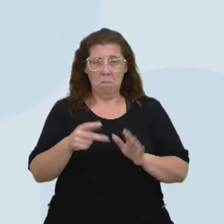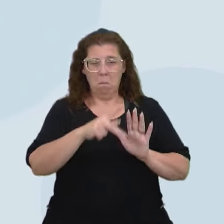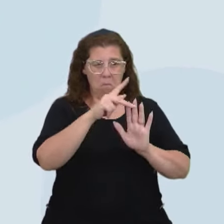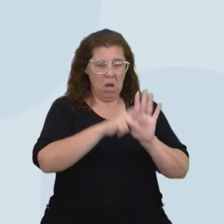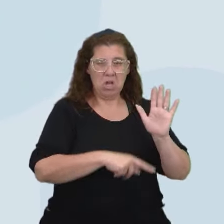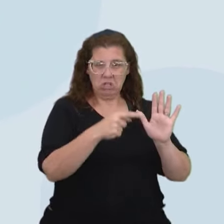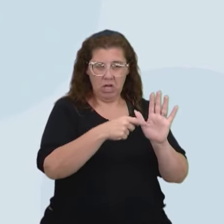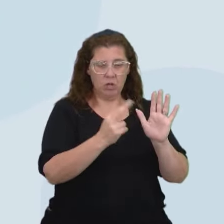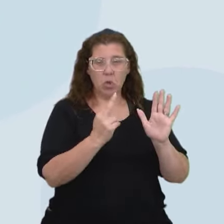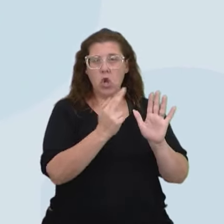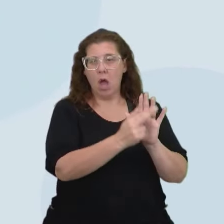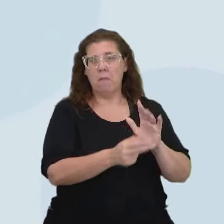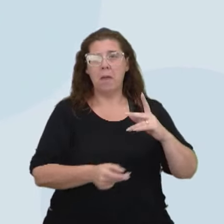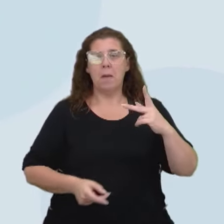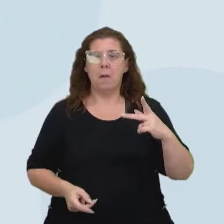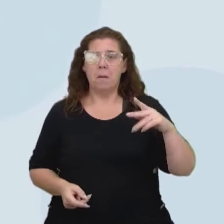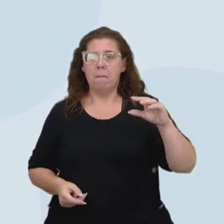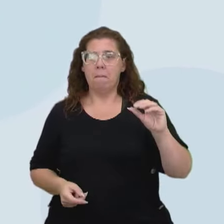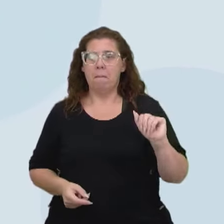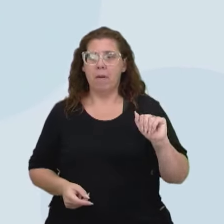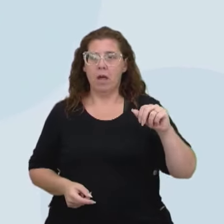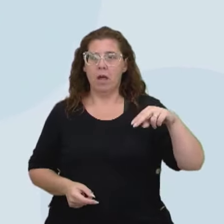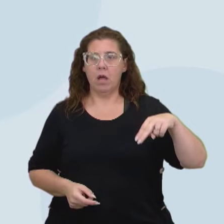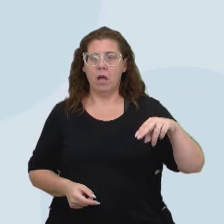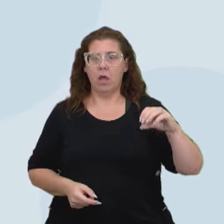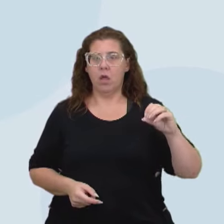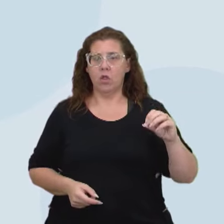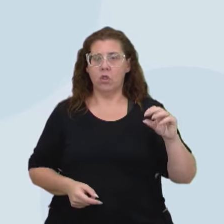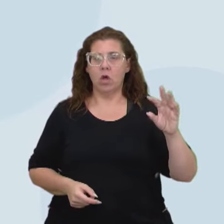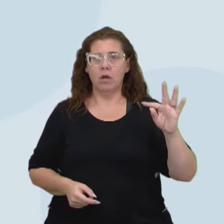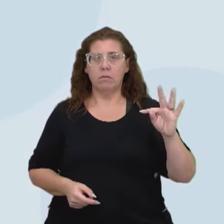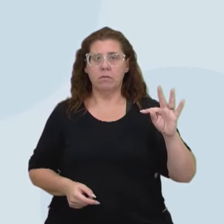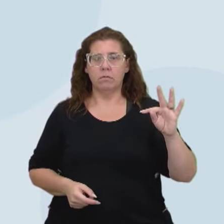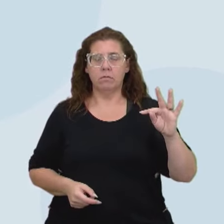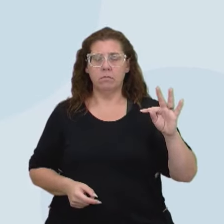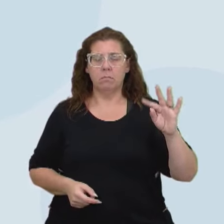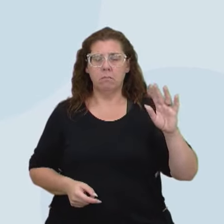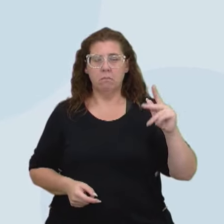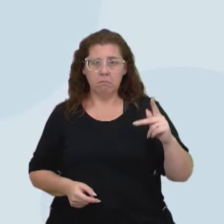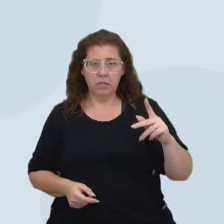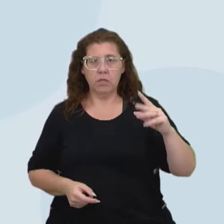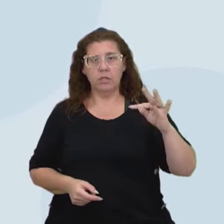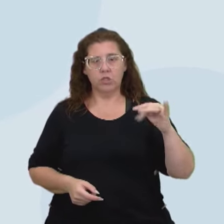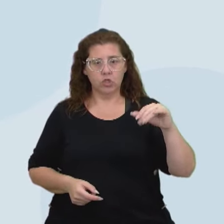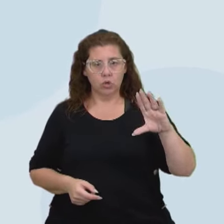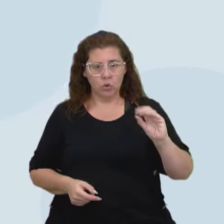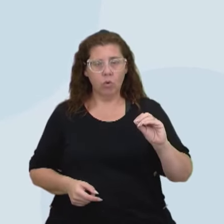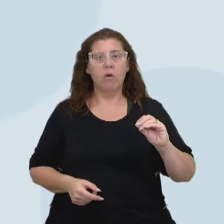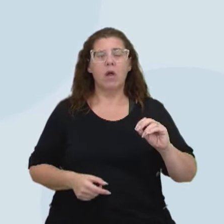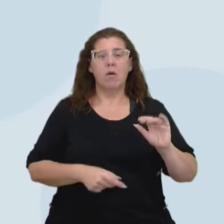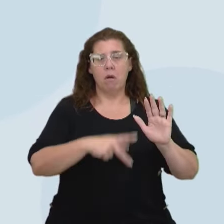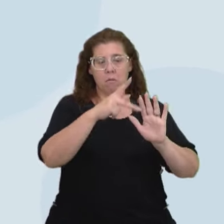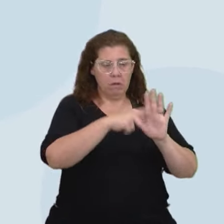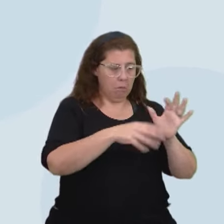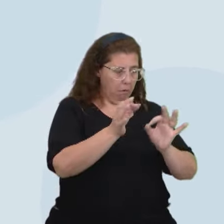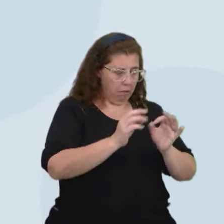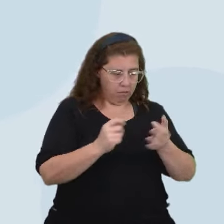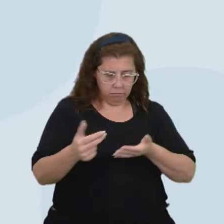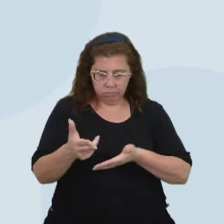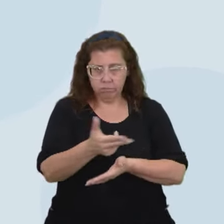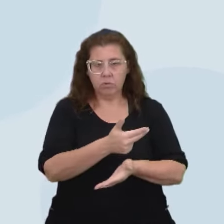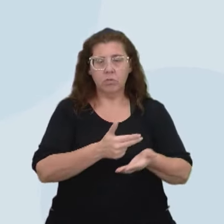né? Ele é um edifício, é uma planta, né, de um edifício que foi idealizada por